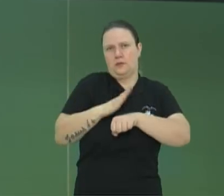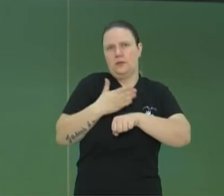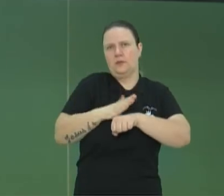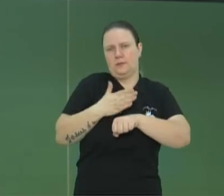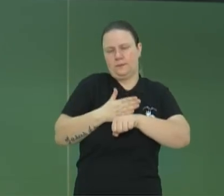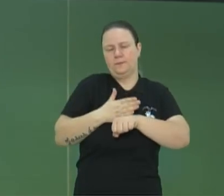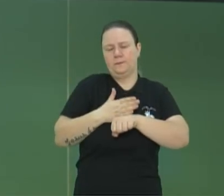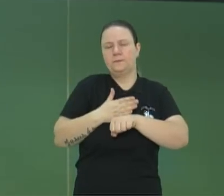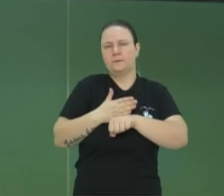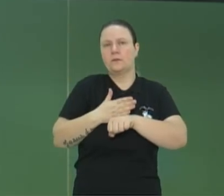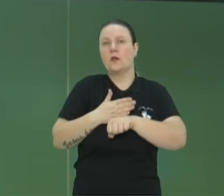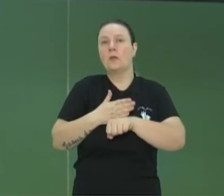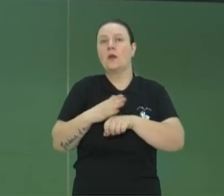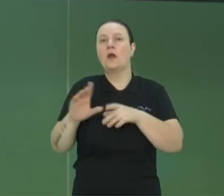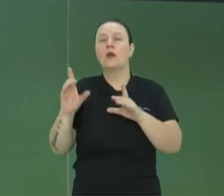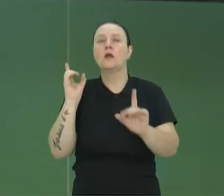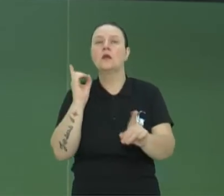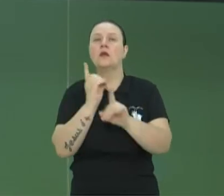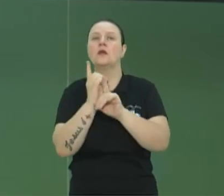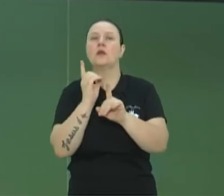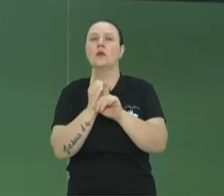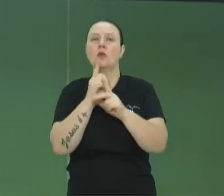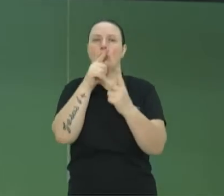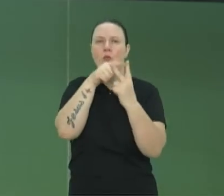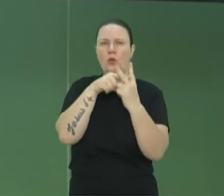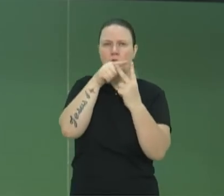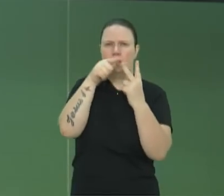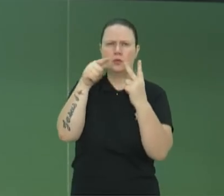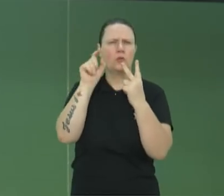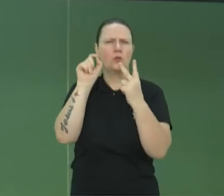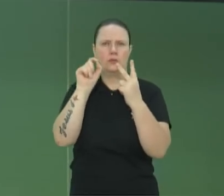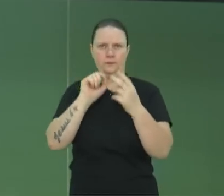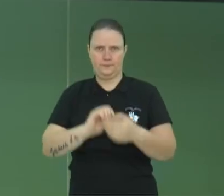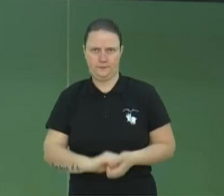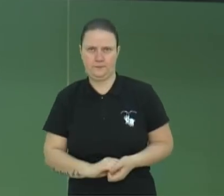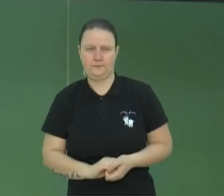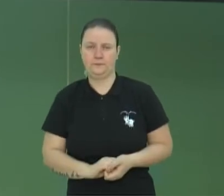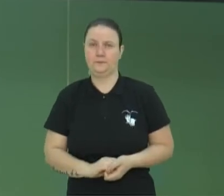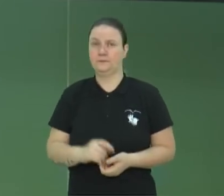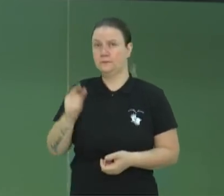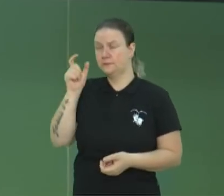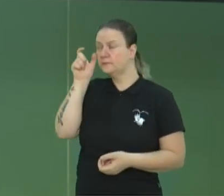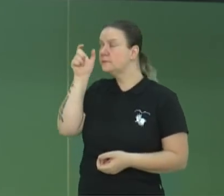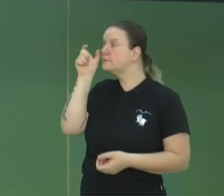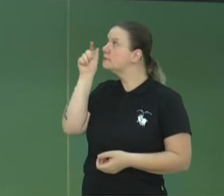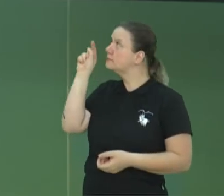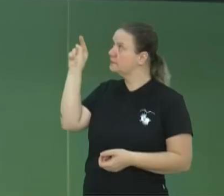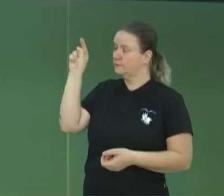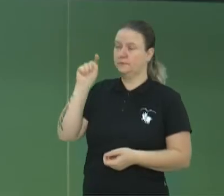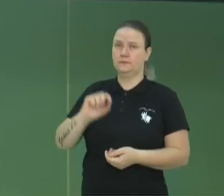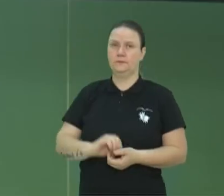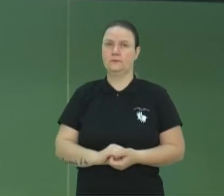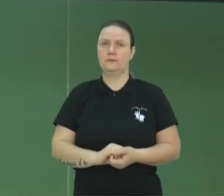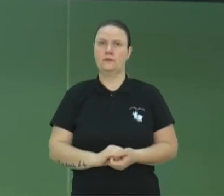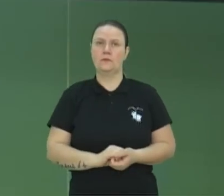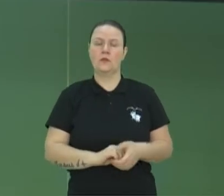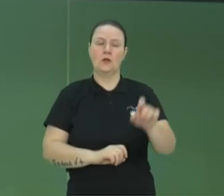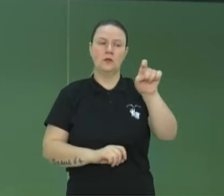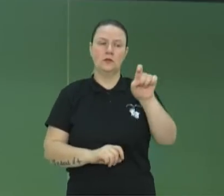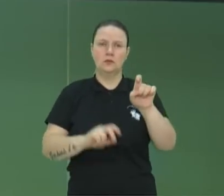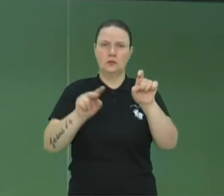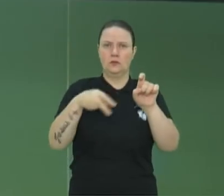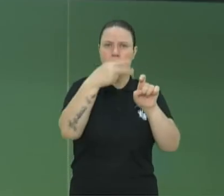Bhaskara, né? Para achar as raízes dessa equação. Então aqui acompanhe comigo, olha. Vai ficar x ao quadrado